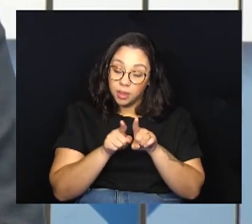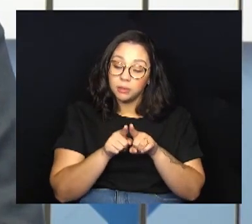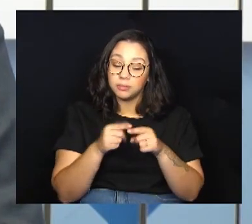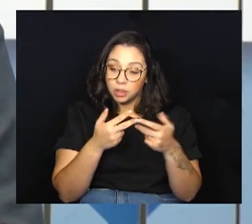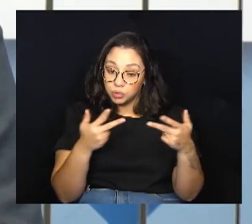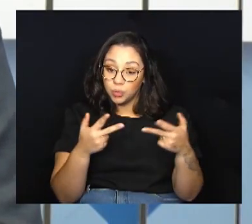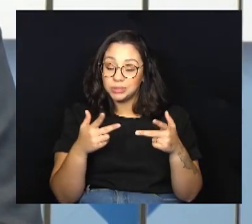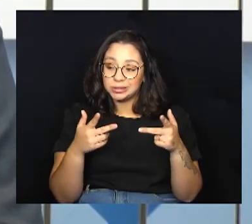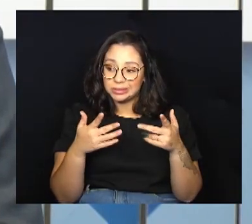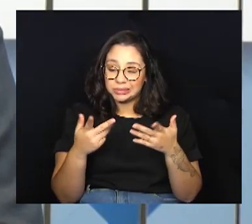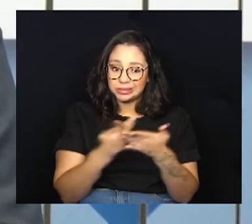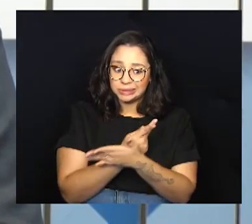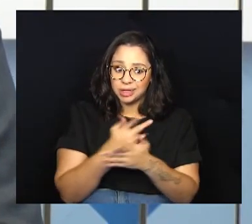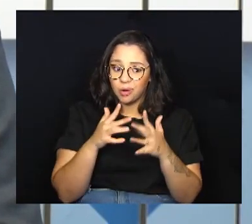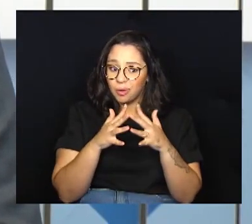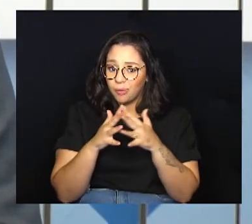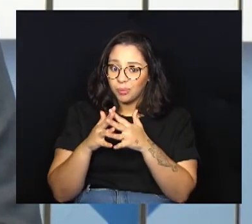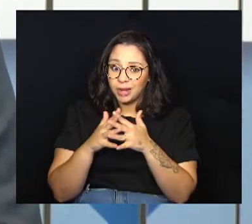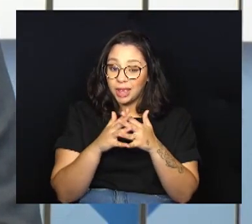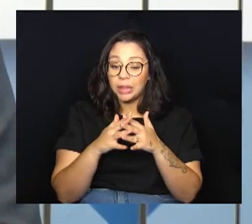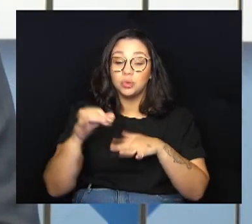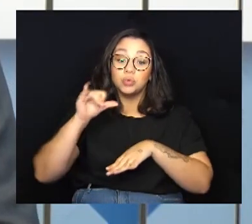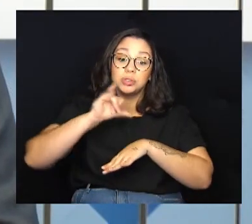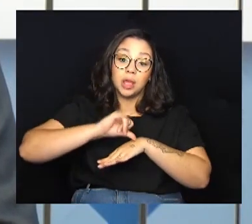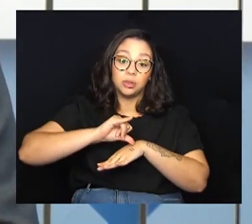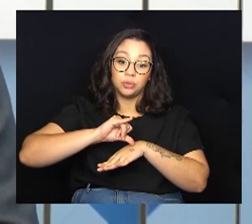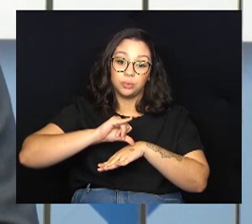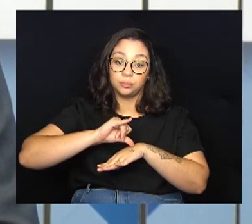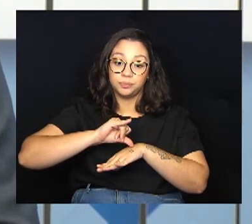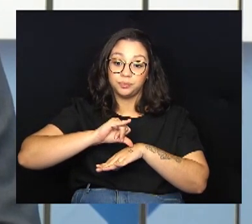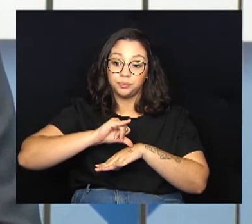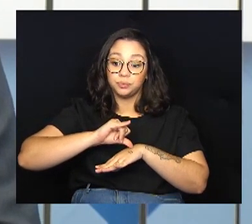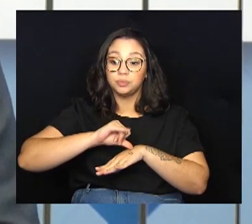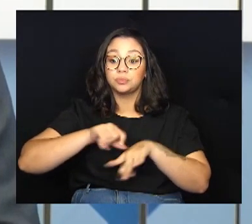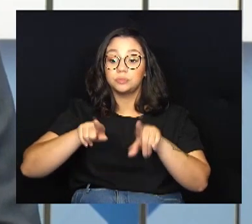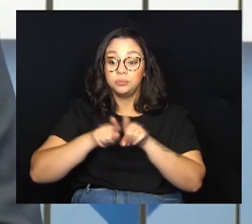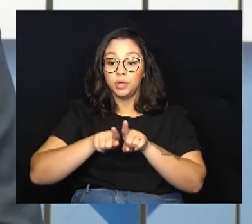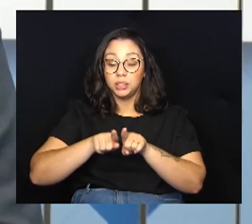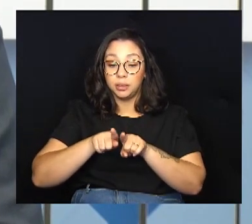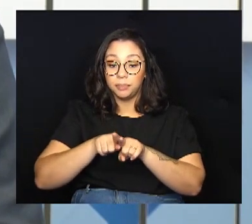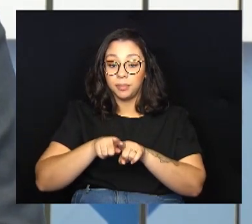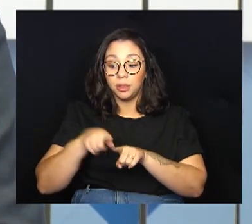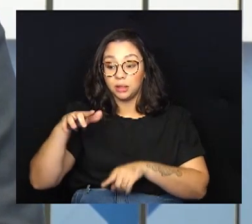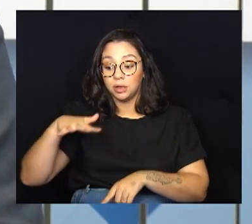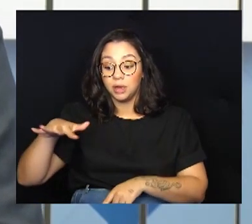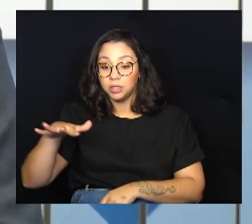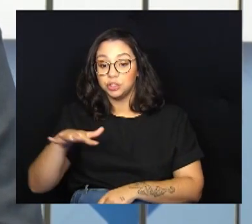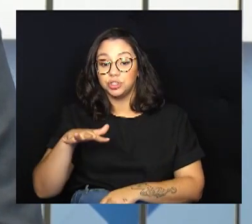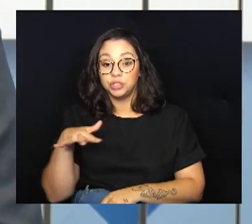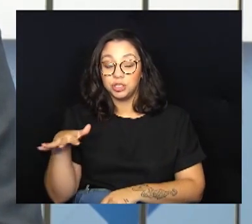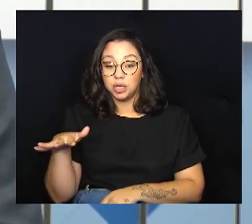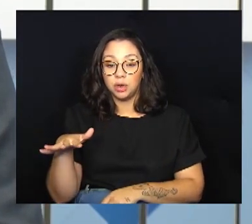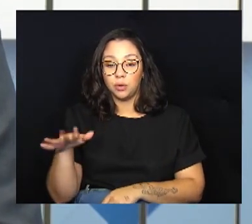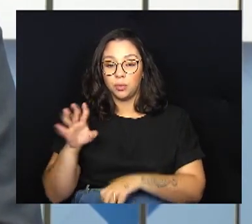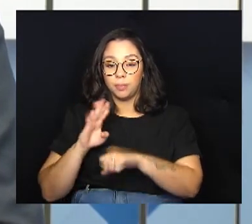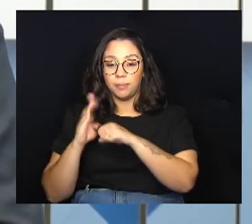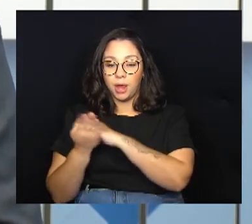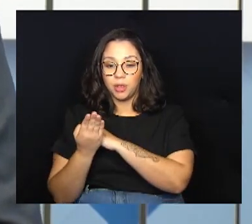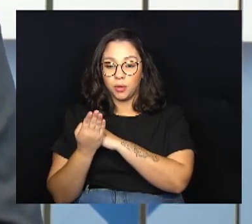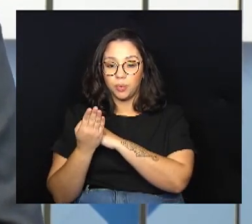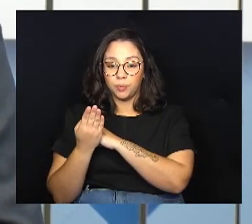profissional, ajudando as pessoas a construírem o seu currículo, carteira de trabalho, regularizando